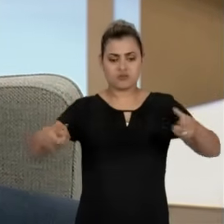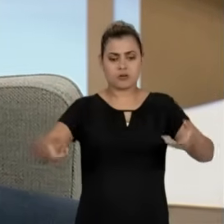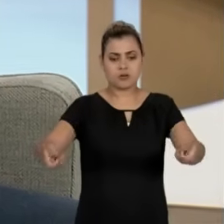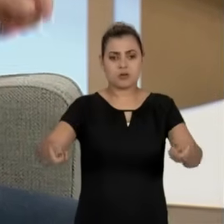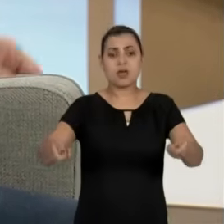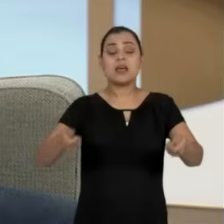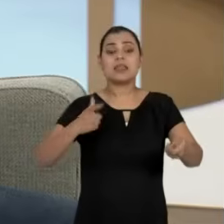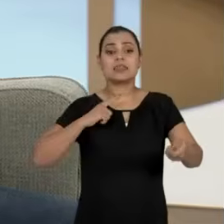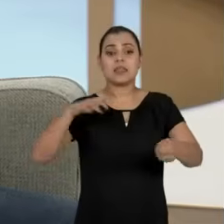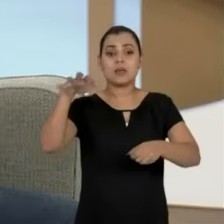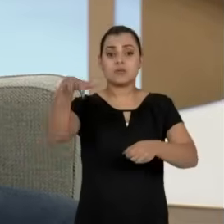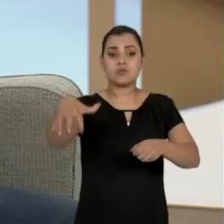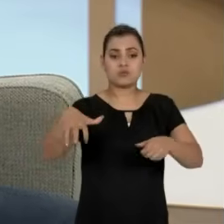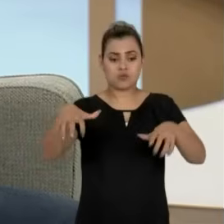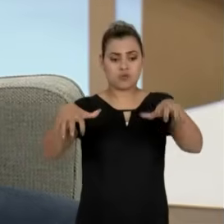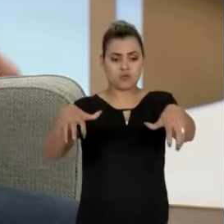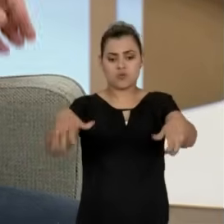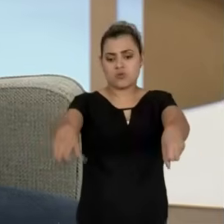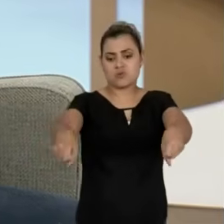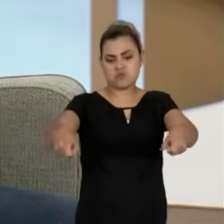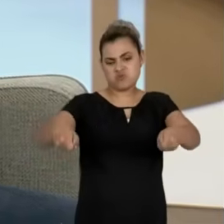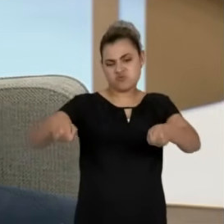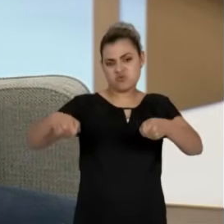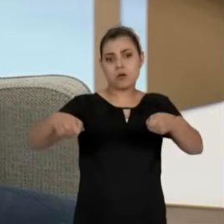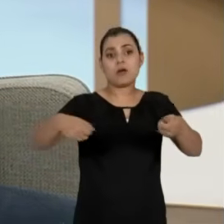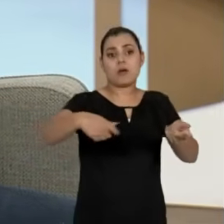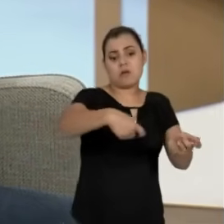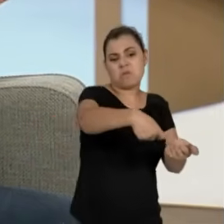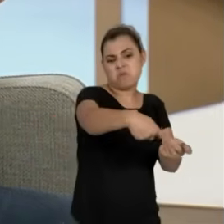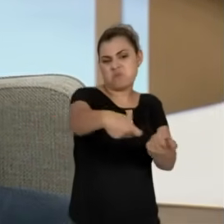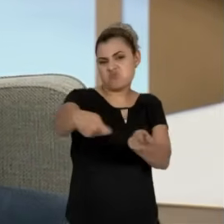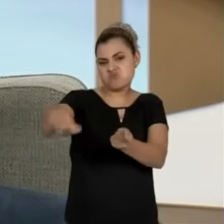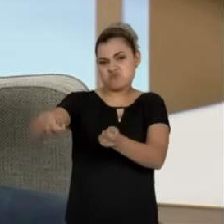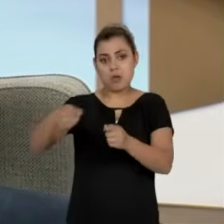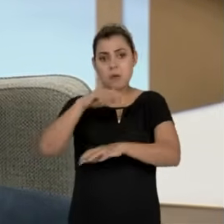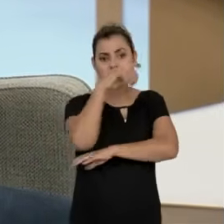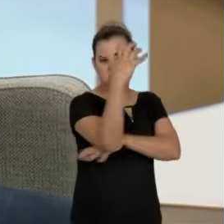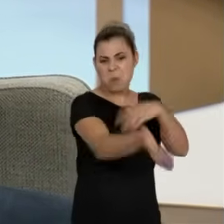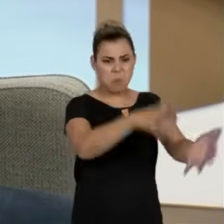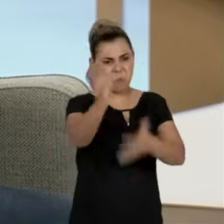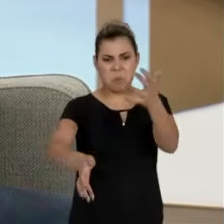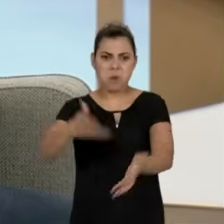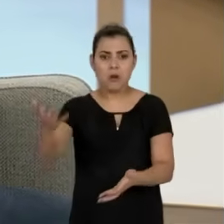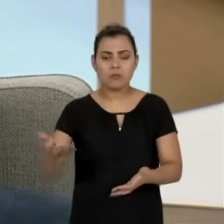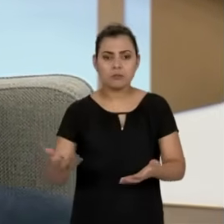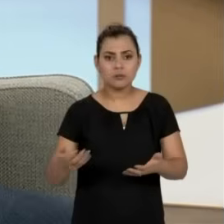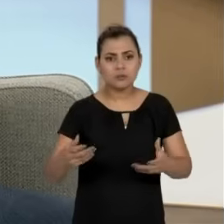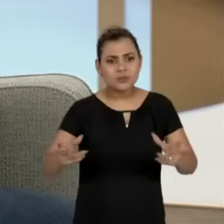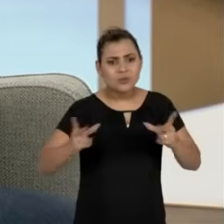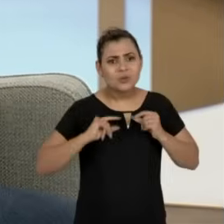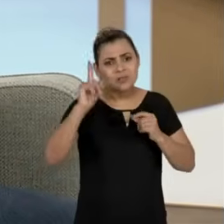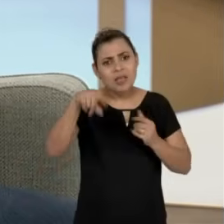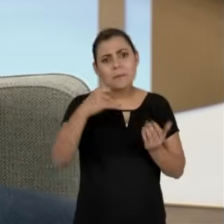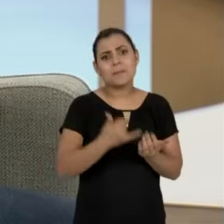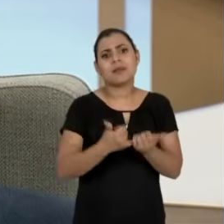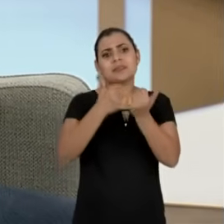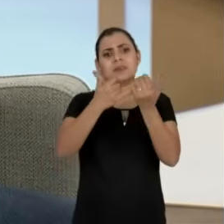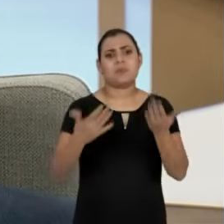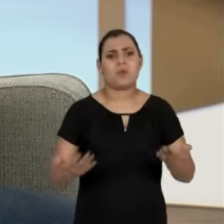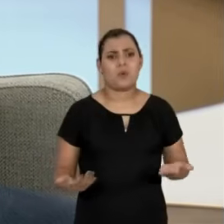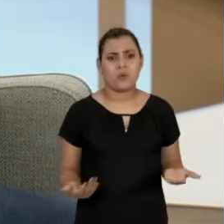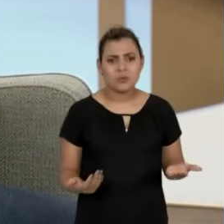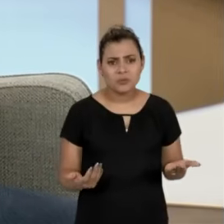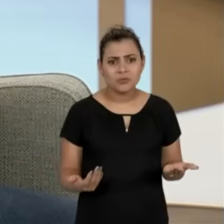vão puxando, vai derrubando tudo. Onde que já se viu fazer isso? Hoje em dia, a Amazônia é uma coisa tão importante, é um patrimônio que a gente tem, é